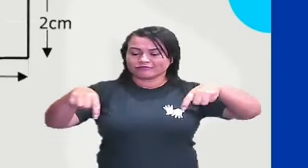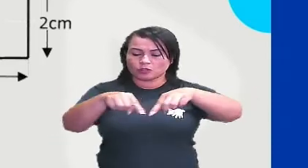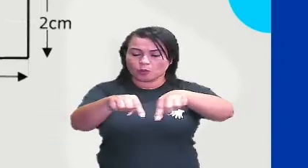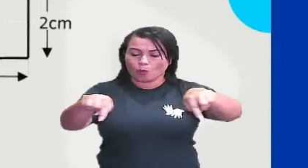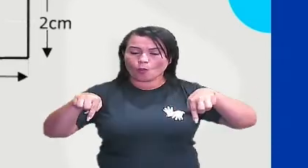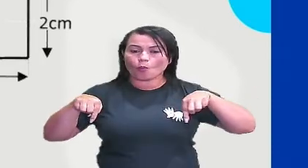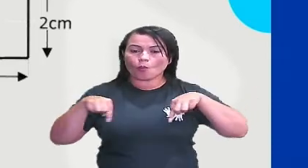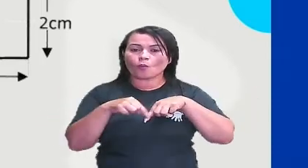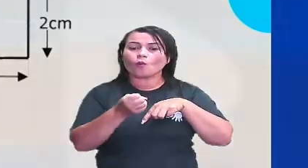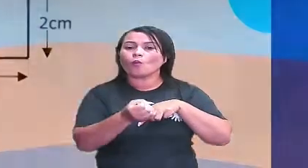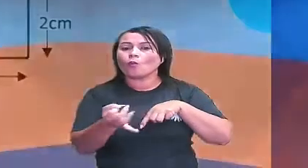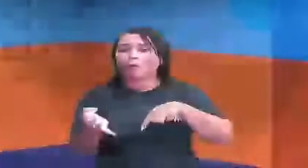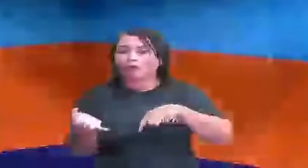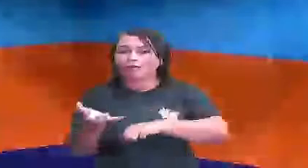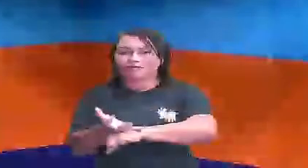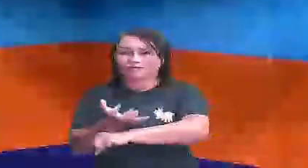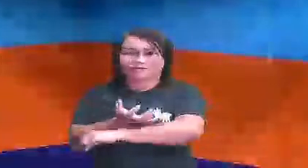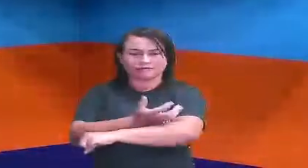uma figura